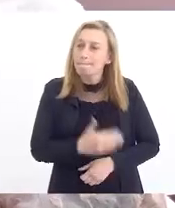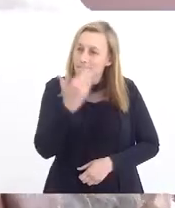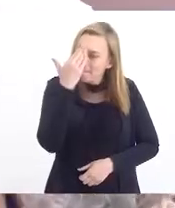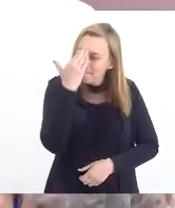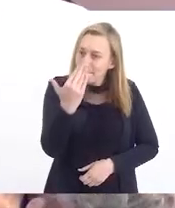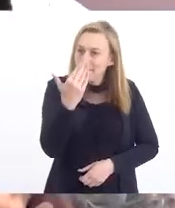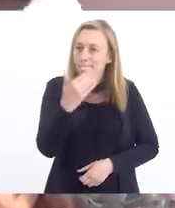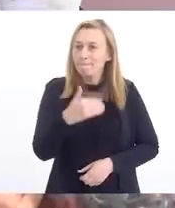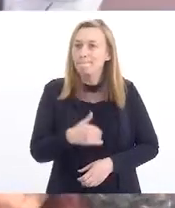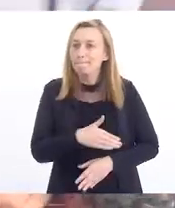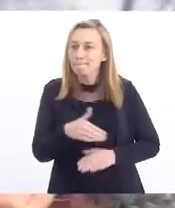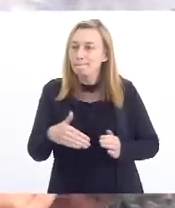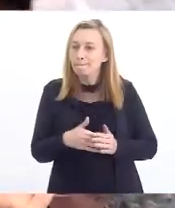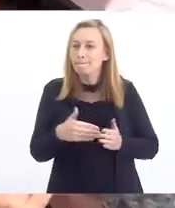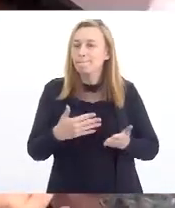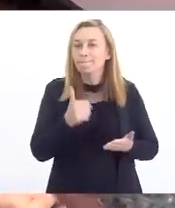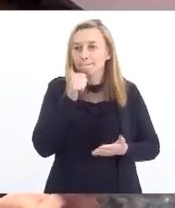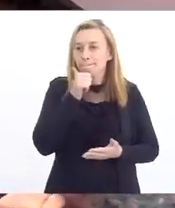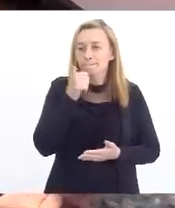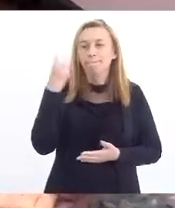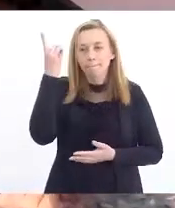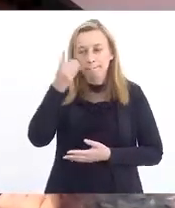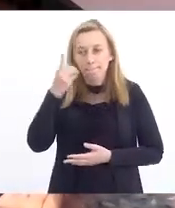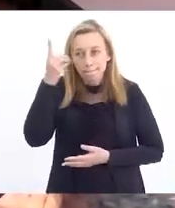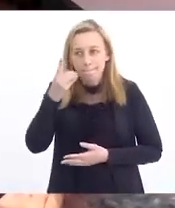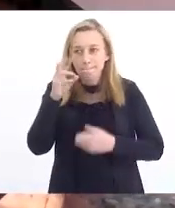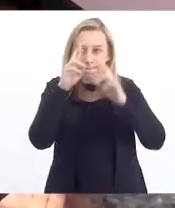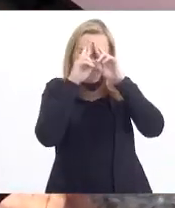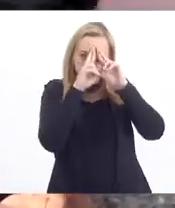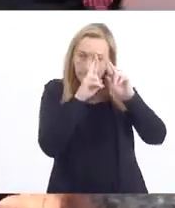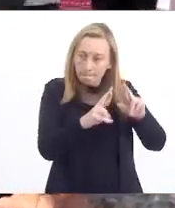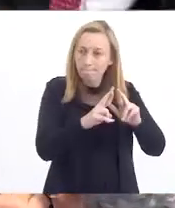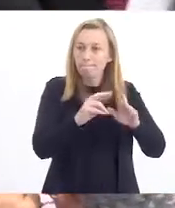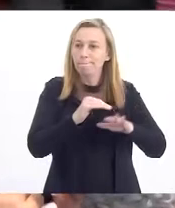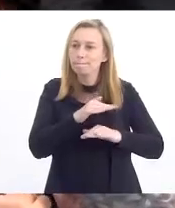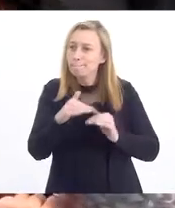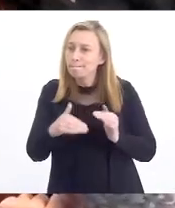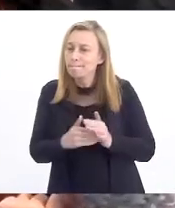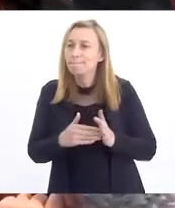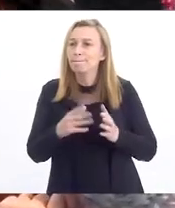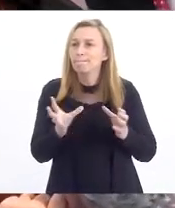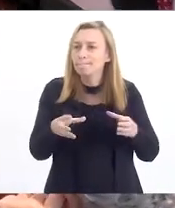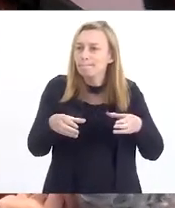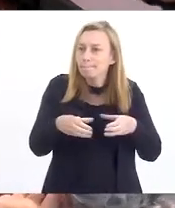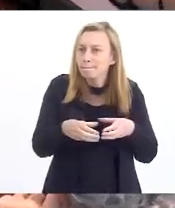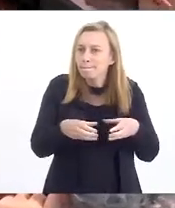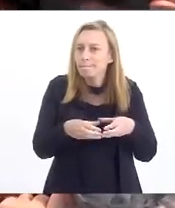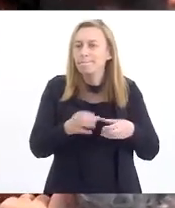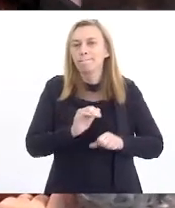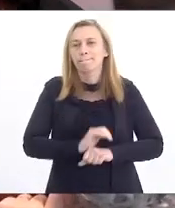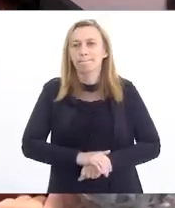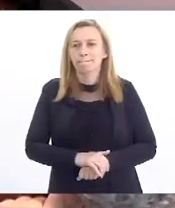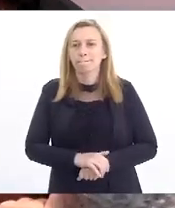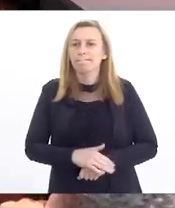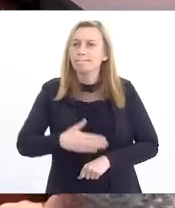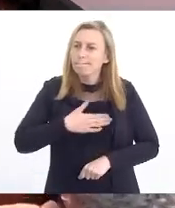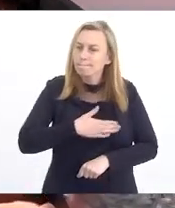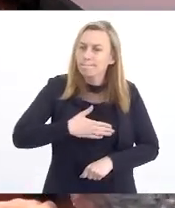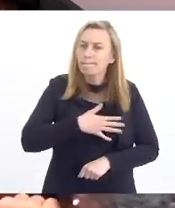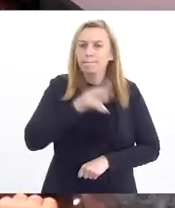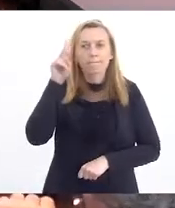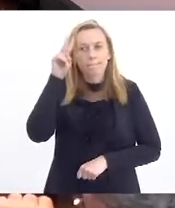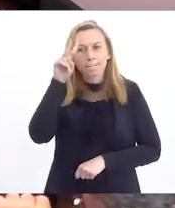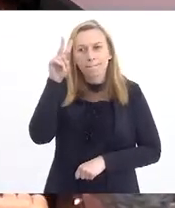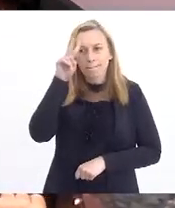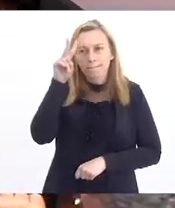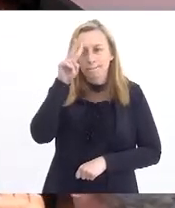agradecer a todos os senhores deputados, com todo respeito a essa comissão. Nós gostaríamos de lembrá-los